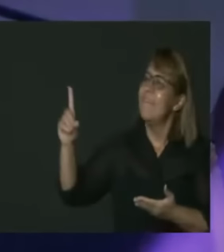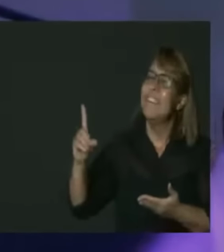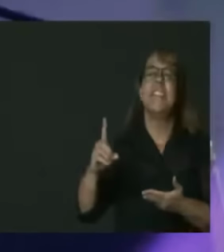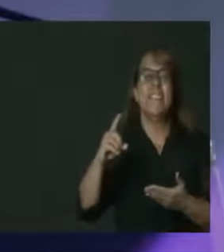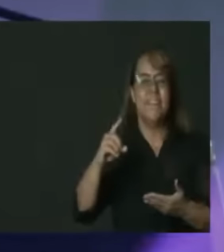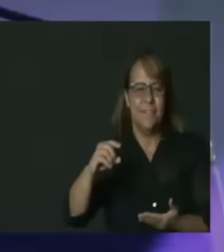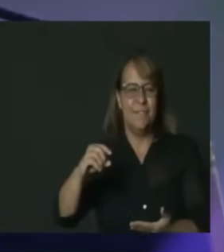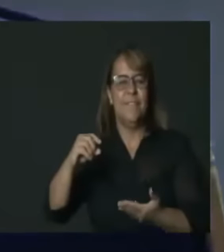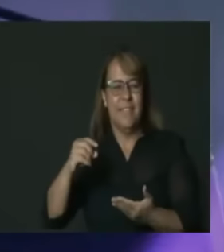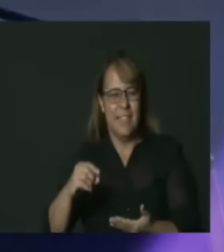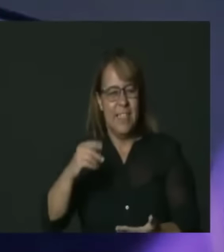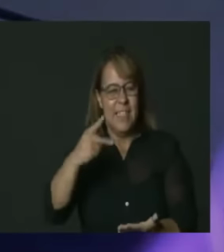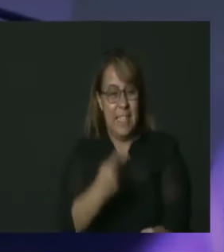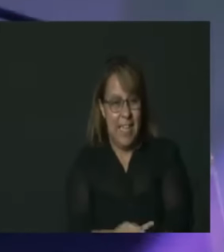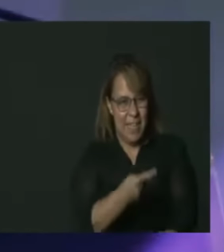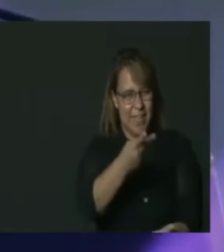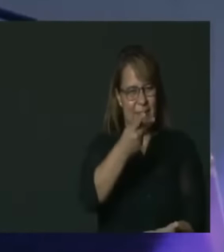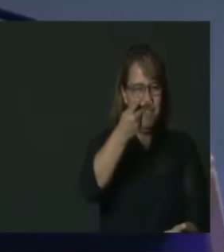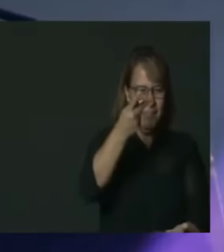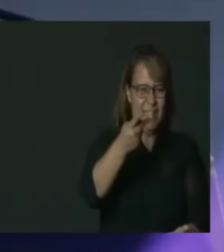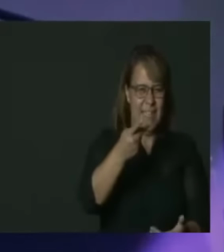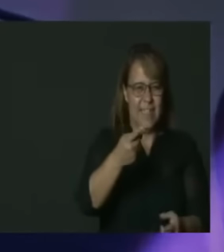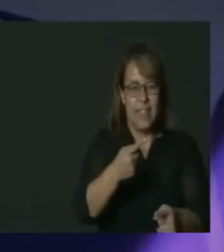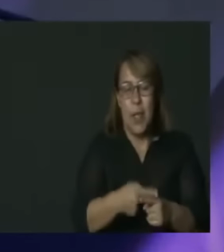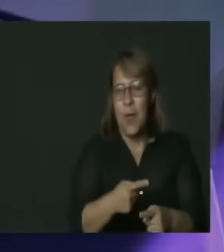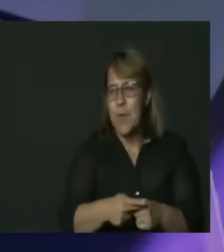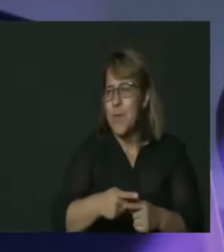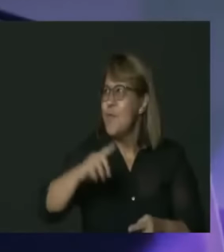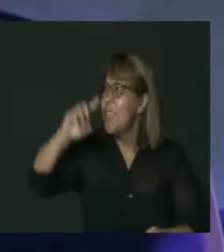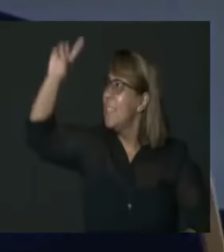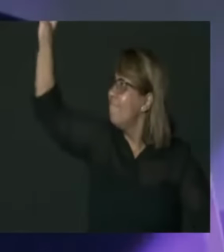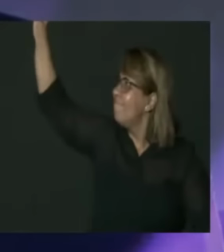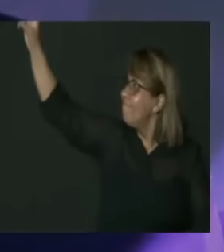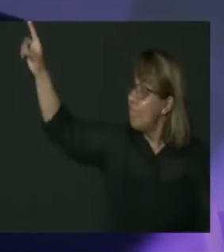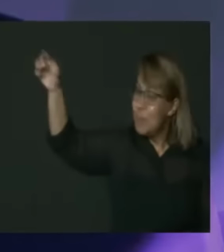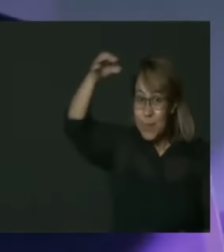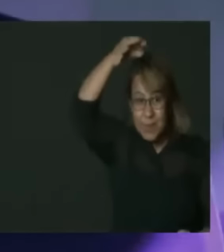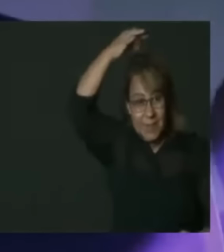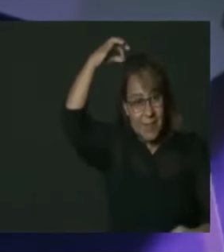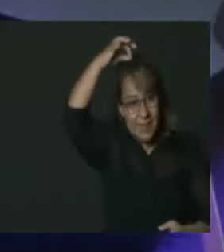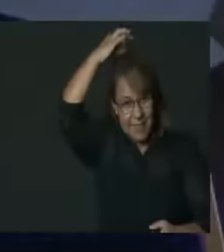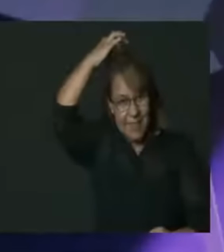O Espírito Santo aqui, meu Deus, pra cumprir a